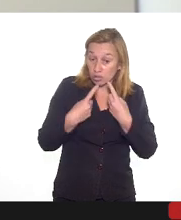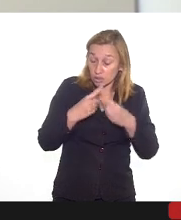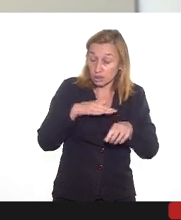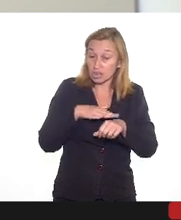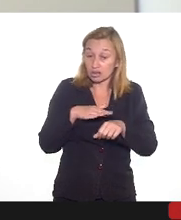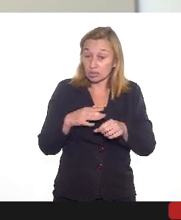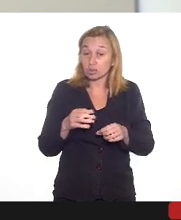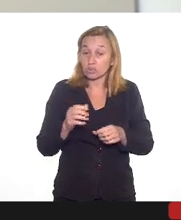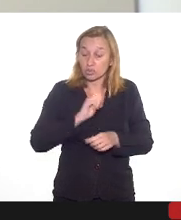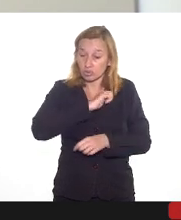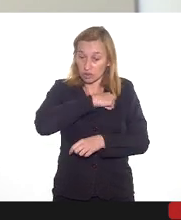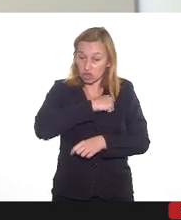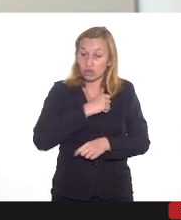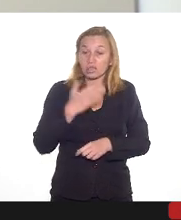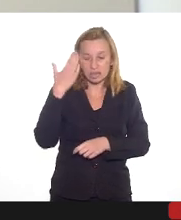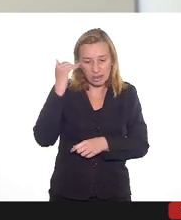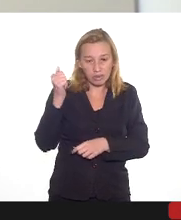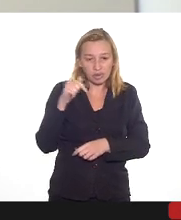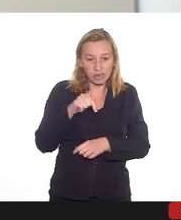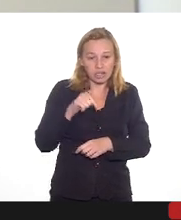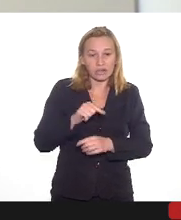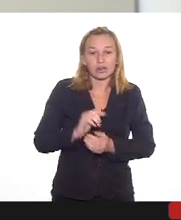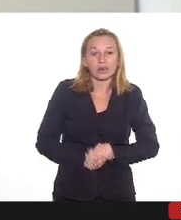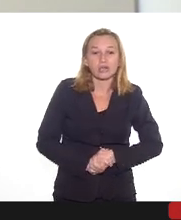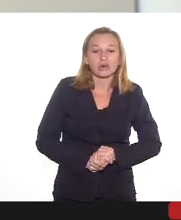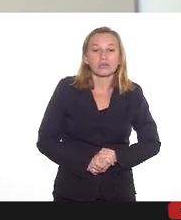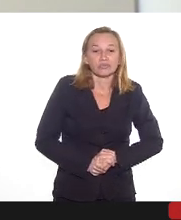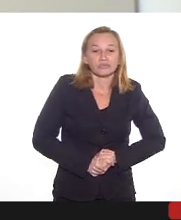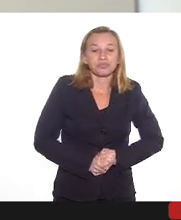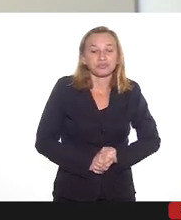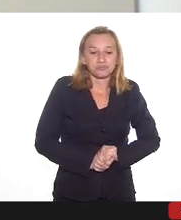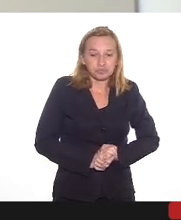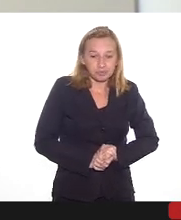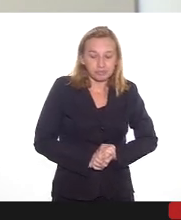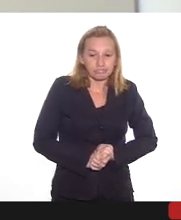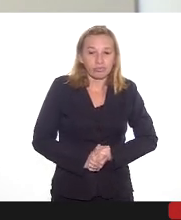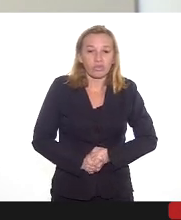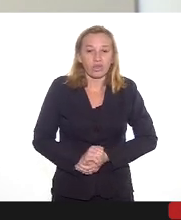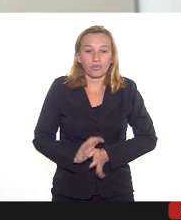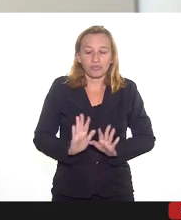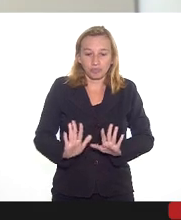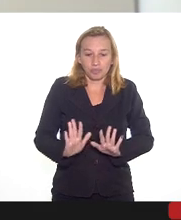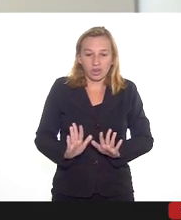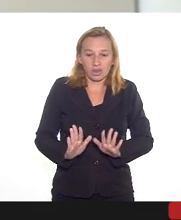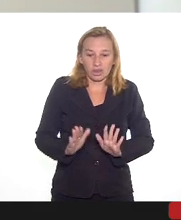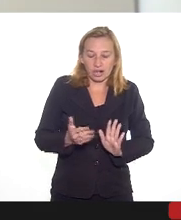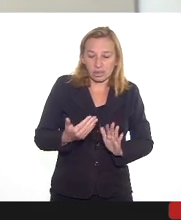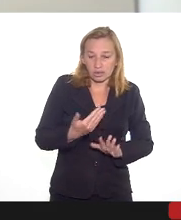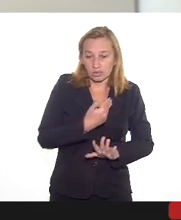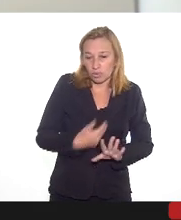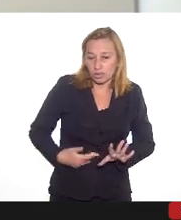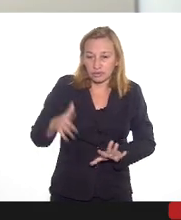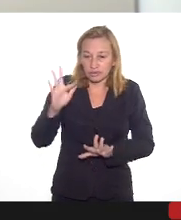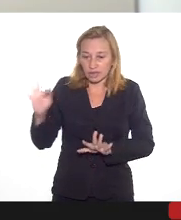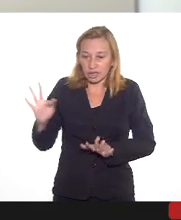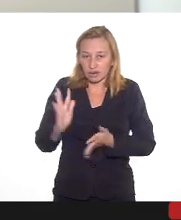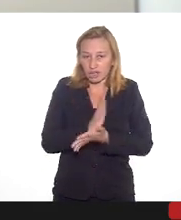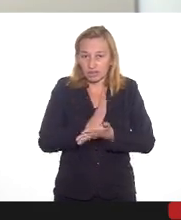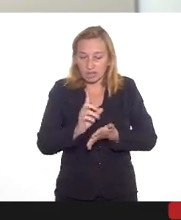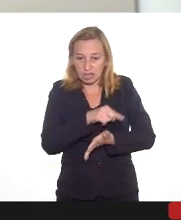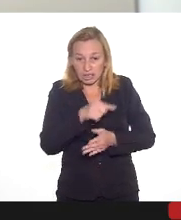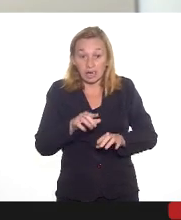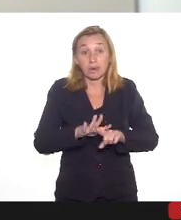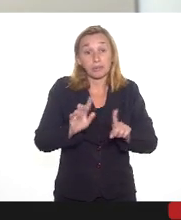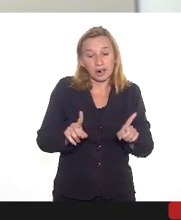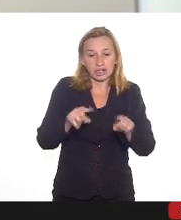regime, que a gente sabe que está sendo marcada por tensões e por muita má vontade do governo federal. Mas esse é um aspecto fundamental, né, tanto